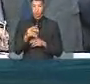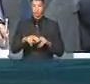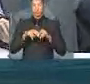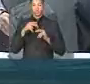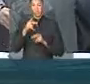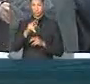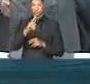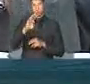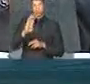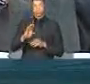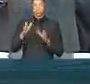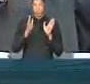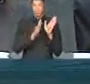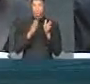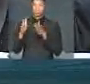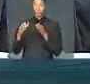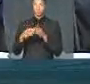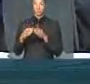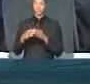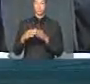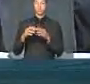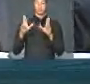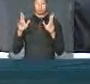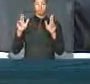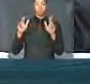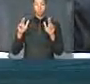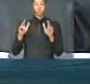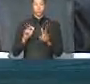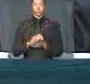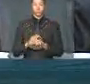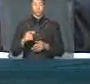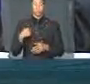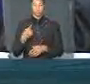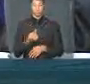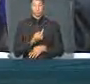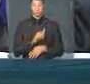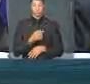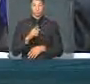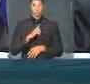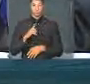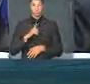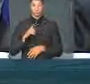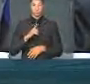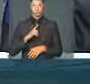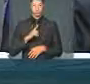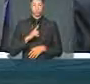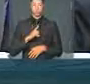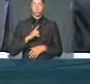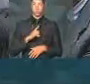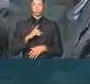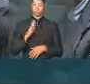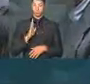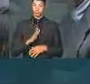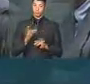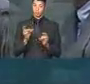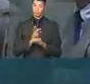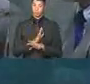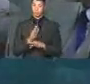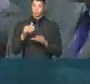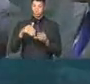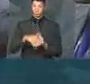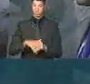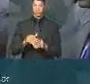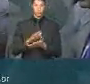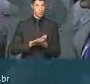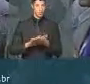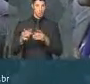PRB pelo bloco sobre o seguinte nós temos as cédulas já prontas para ser votadas